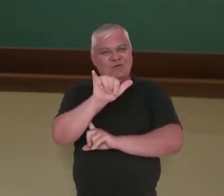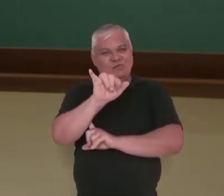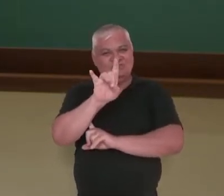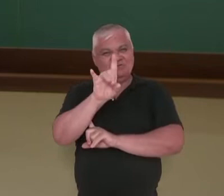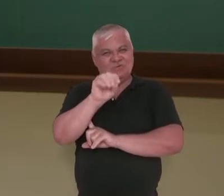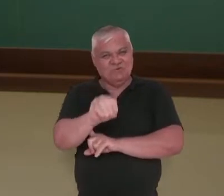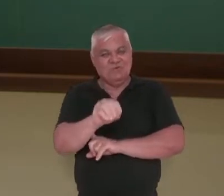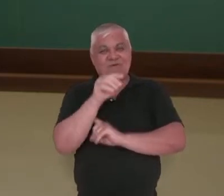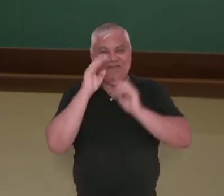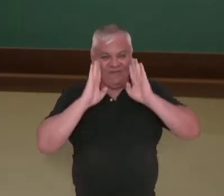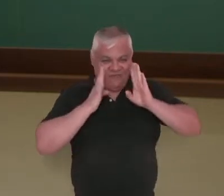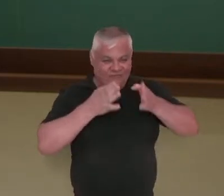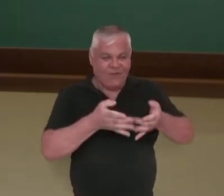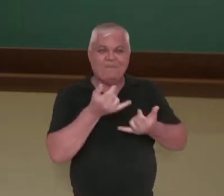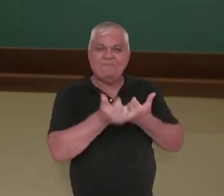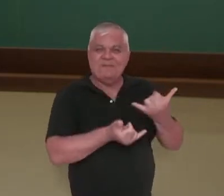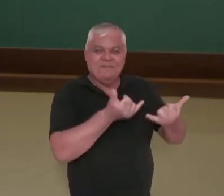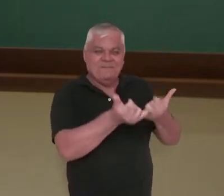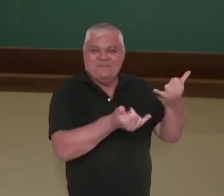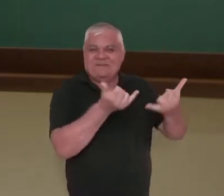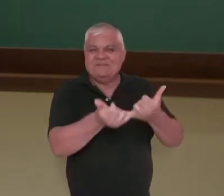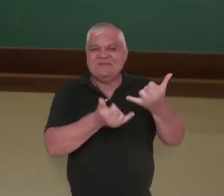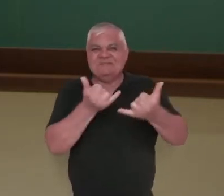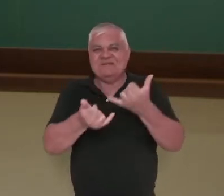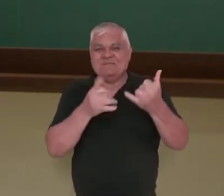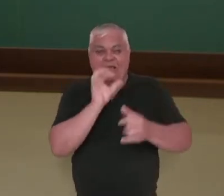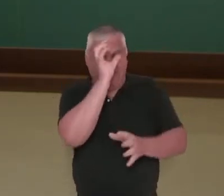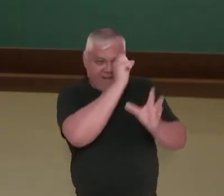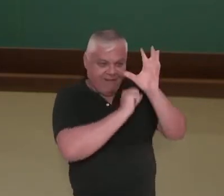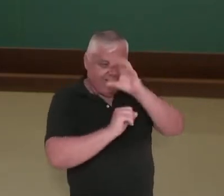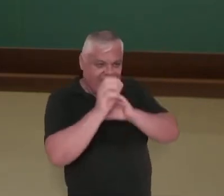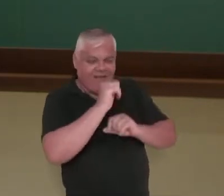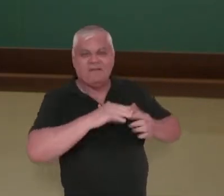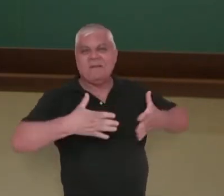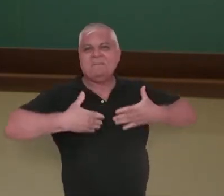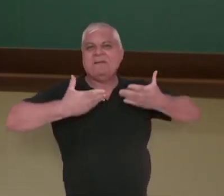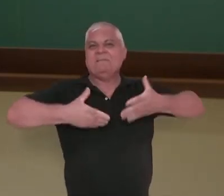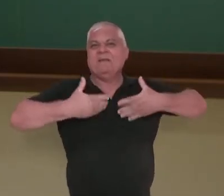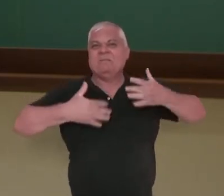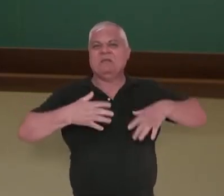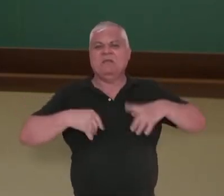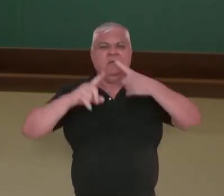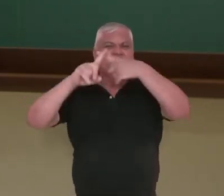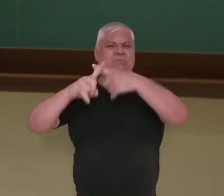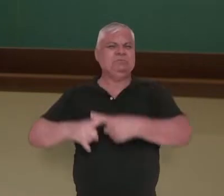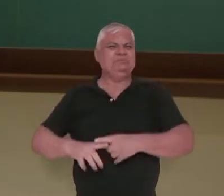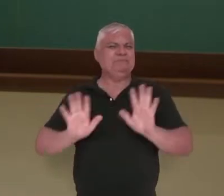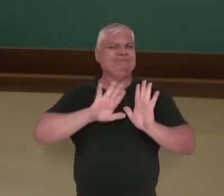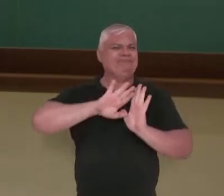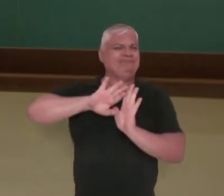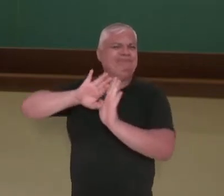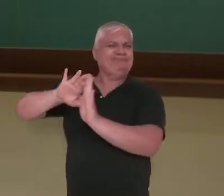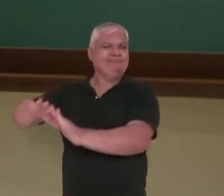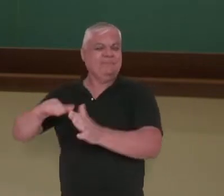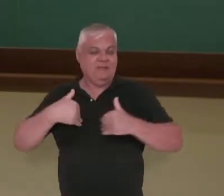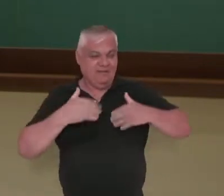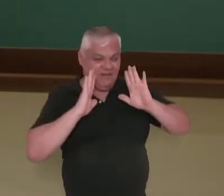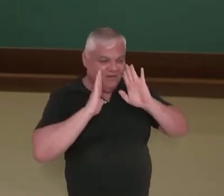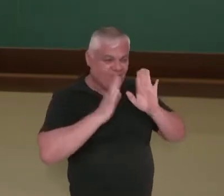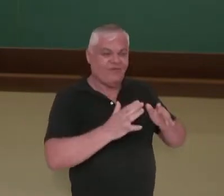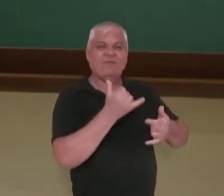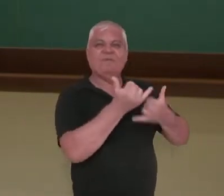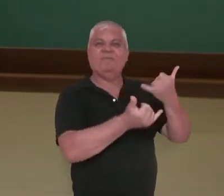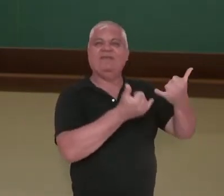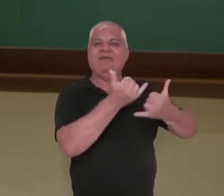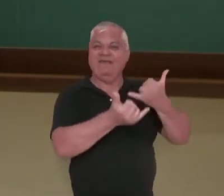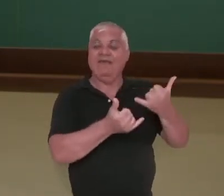voltados muito mais, então, para a brincadeira, para o lúdico, para a diversão, do que para a competição em si. É uma ótima forma